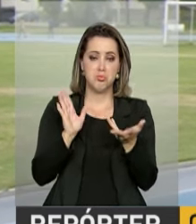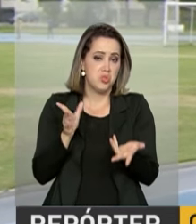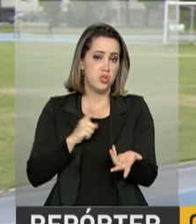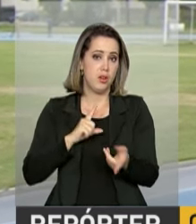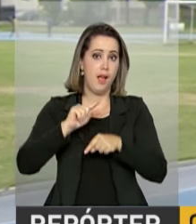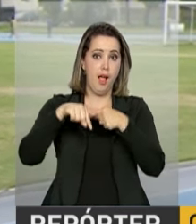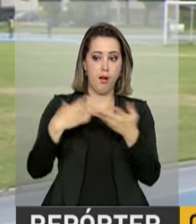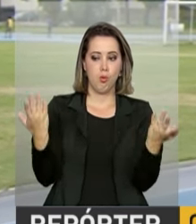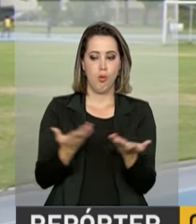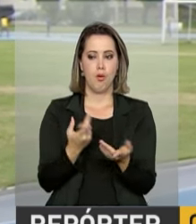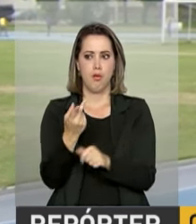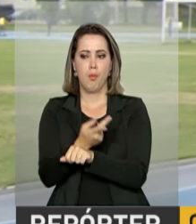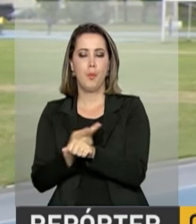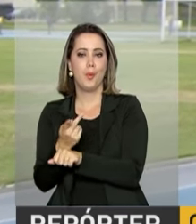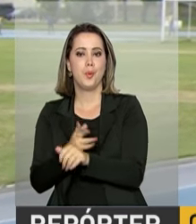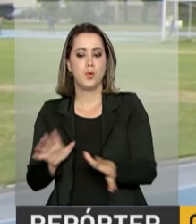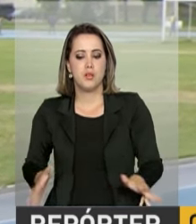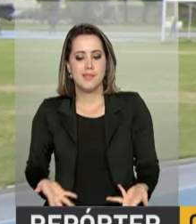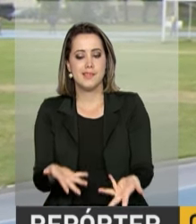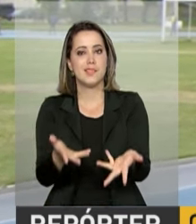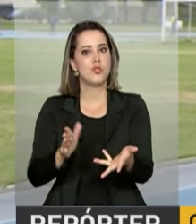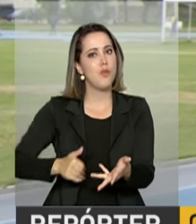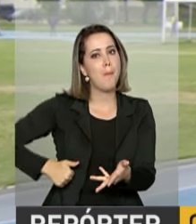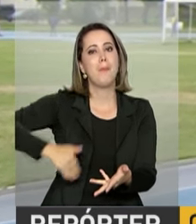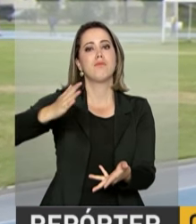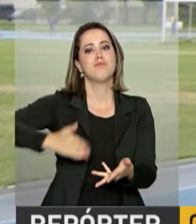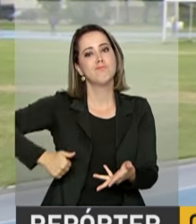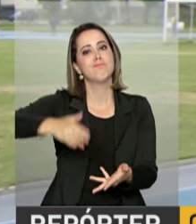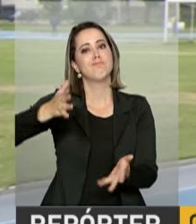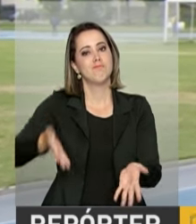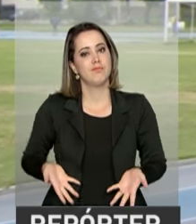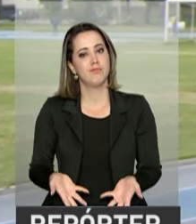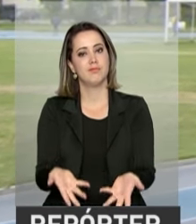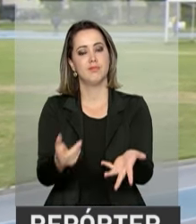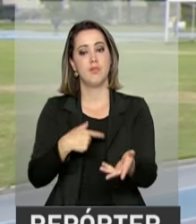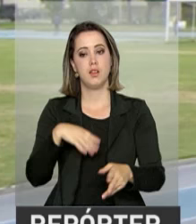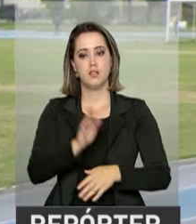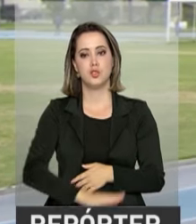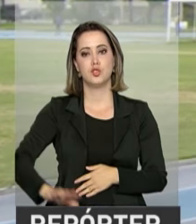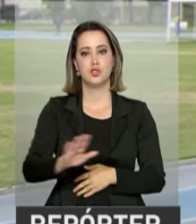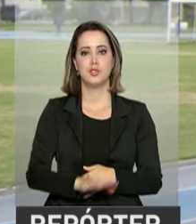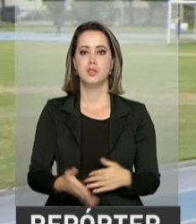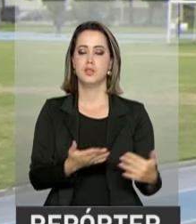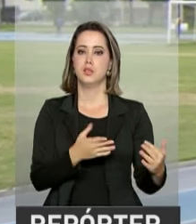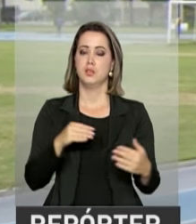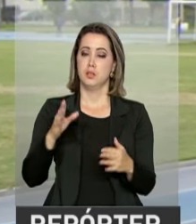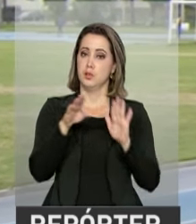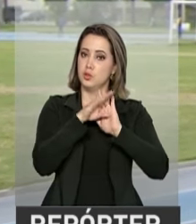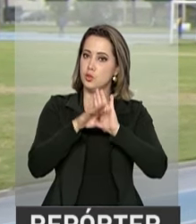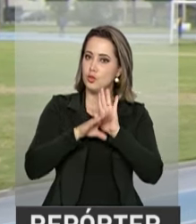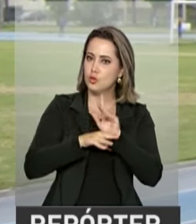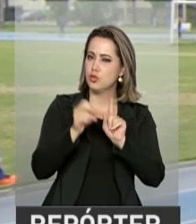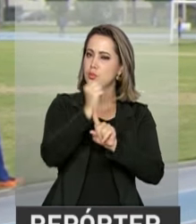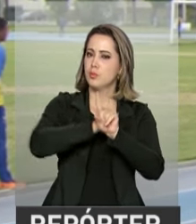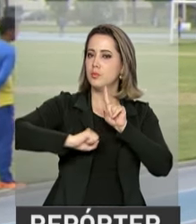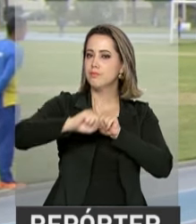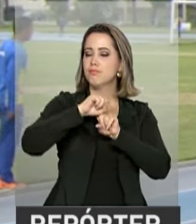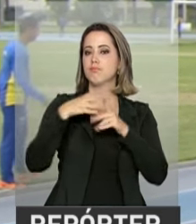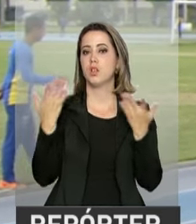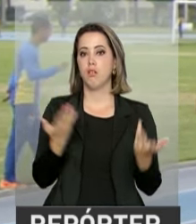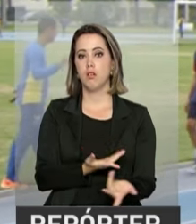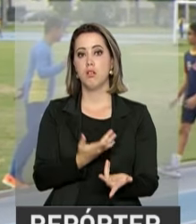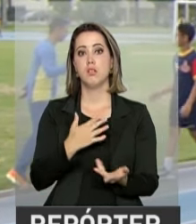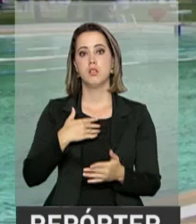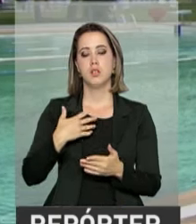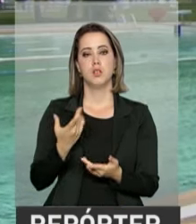olímpicos nós estamos agora buscando incentivar ainda mais a participação de crianças de projetos sociais que sem um viés por o